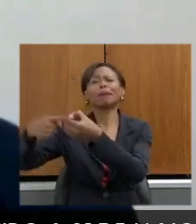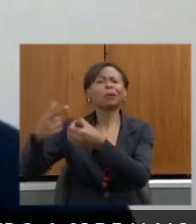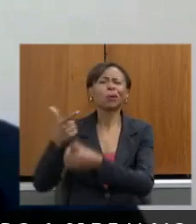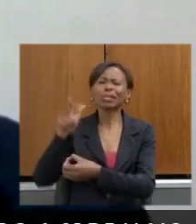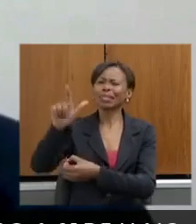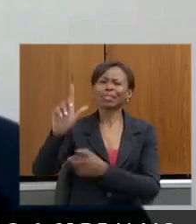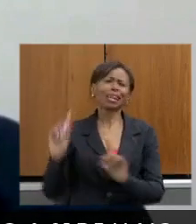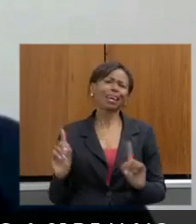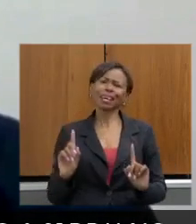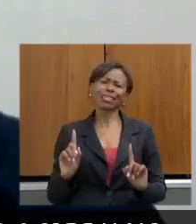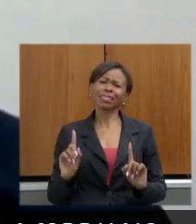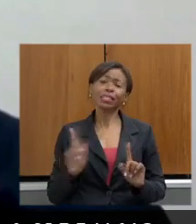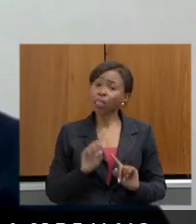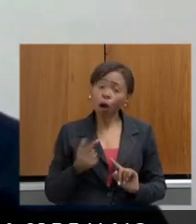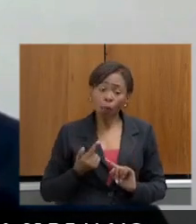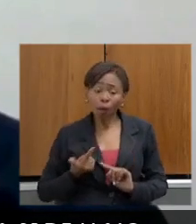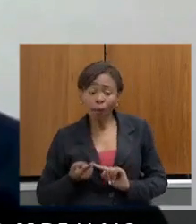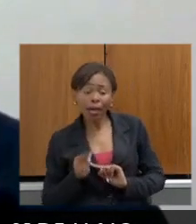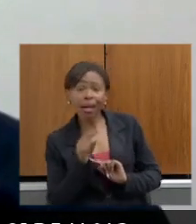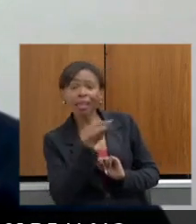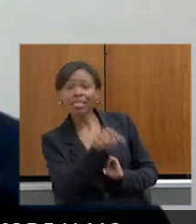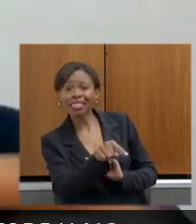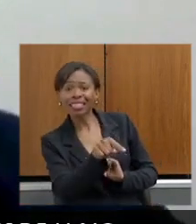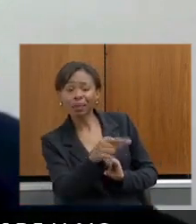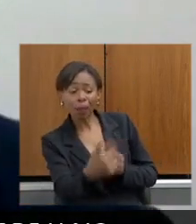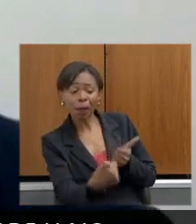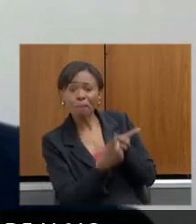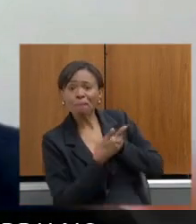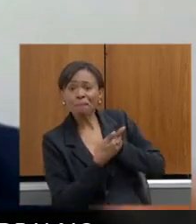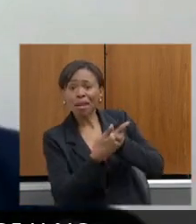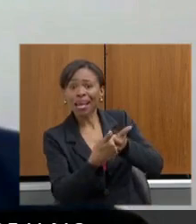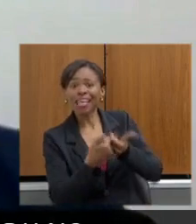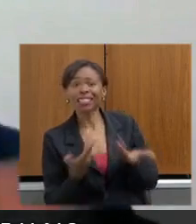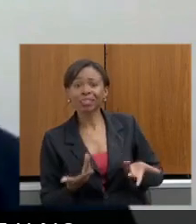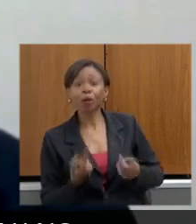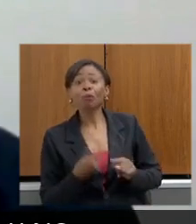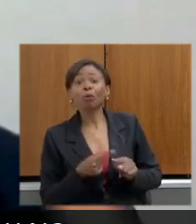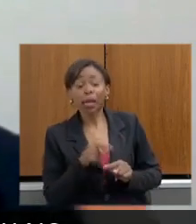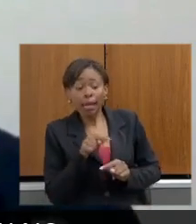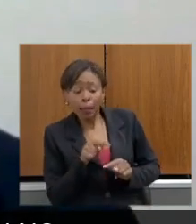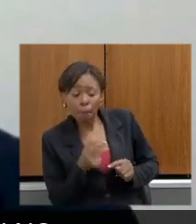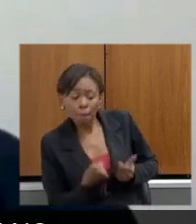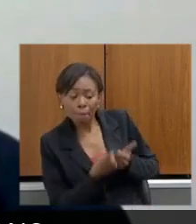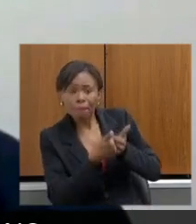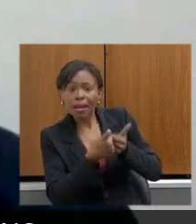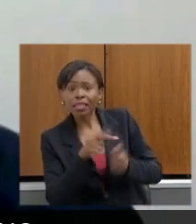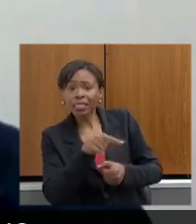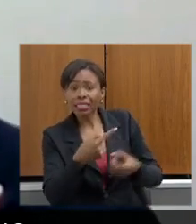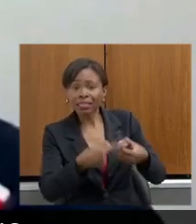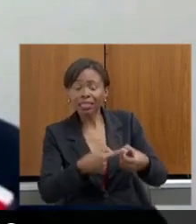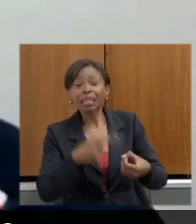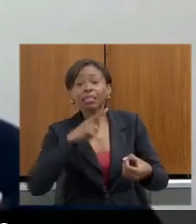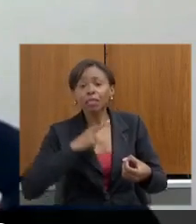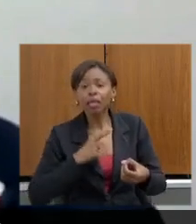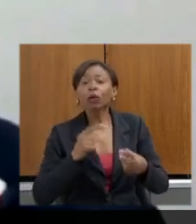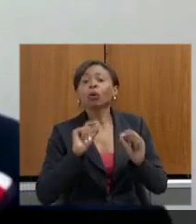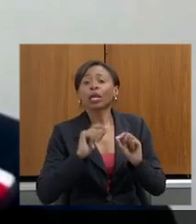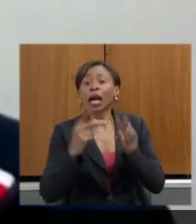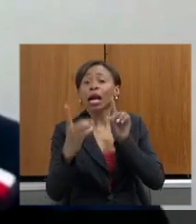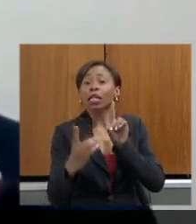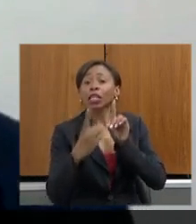Monte Carmelo que fica 20 km em E aí chega lá tem um um plantão um alguma PF devo